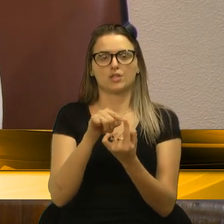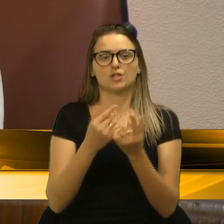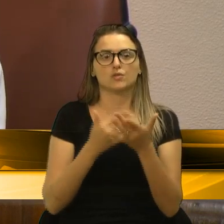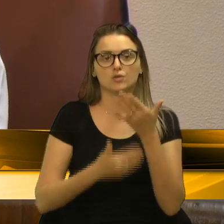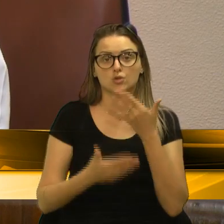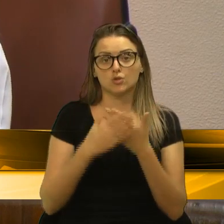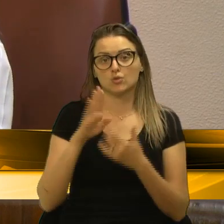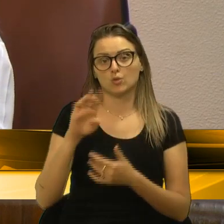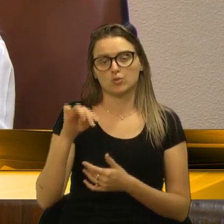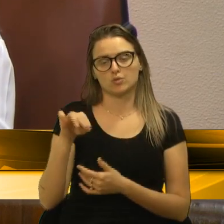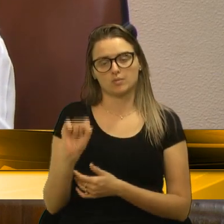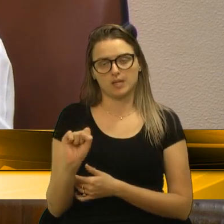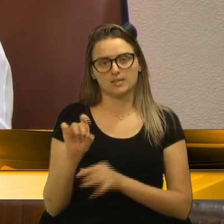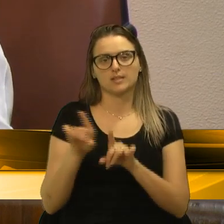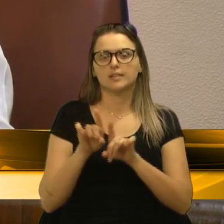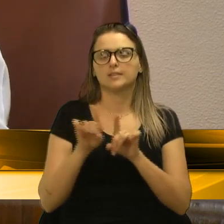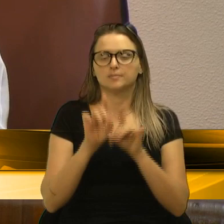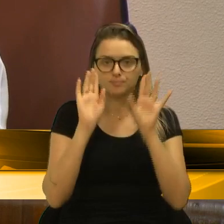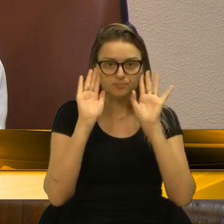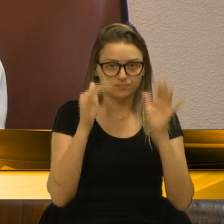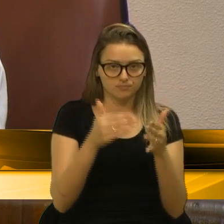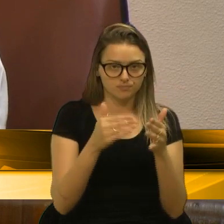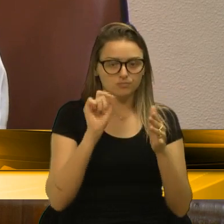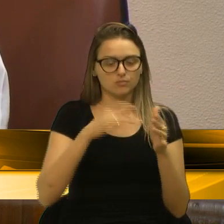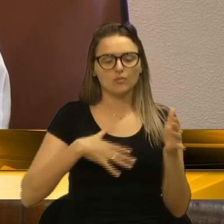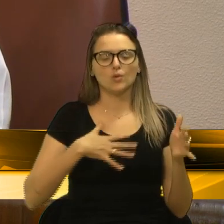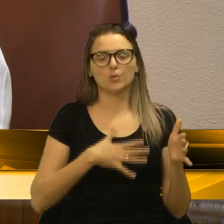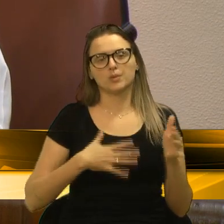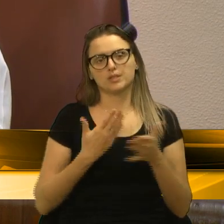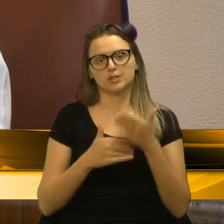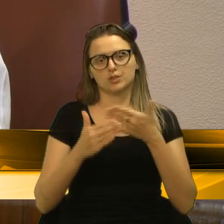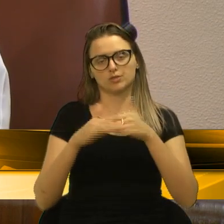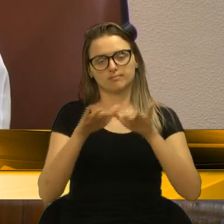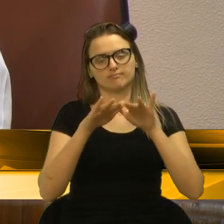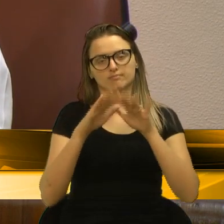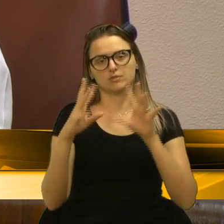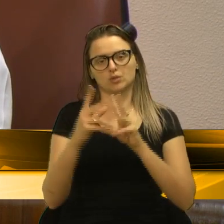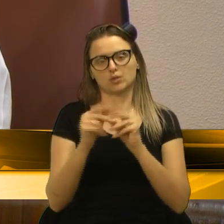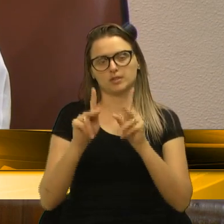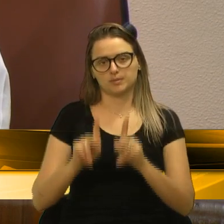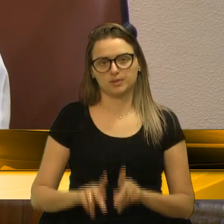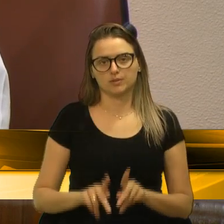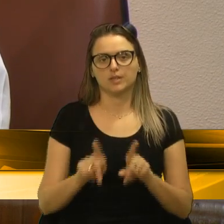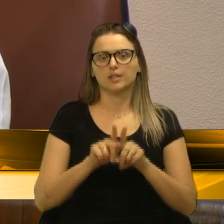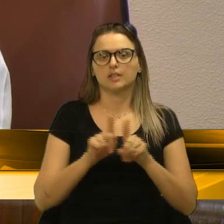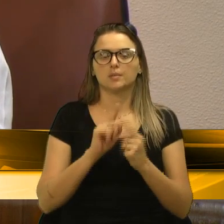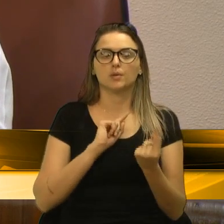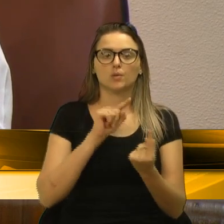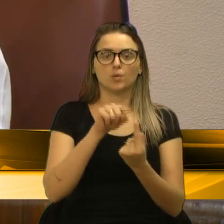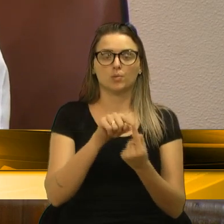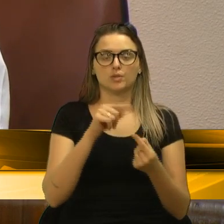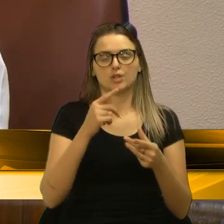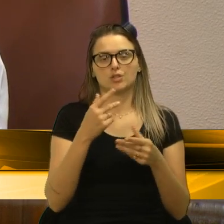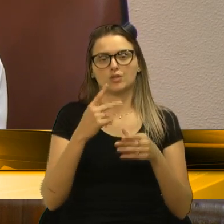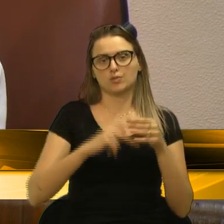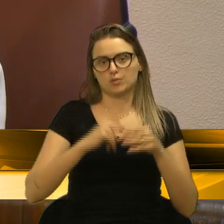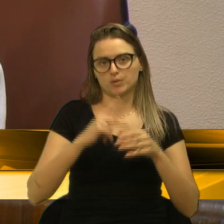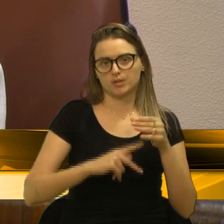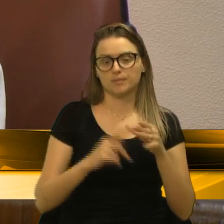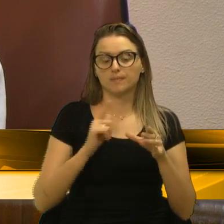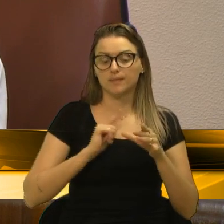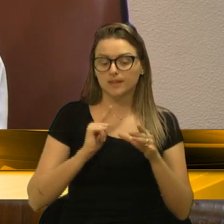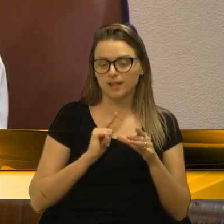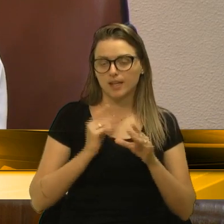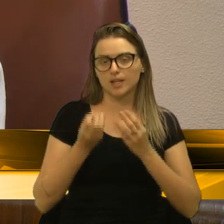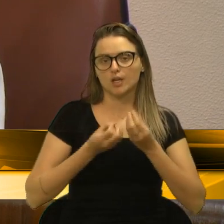bens, atendo-se sempre ao bem-estar comum. Sobre a finalidade administrativa, tem-se como